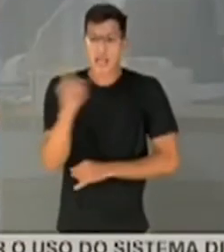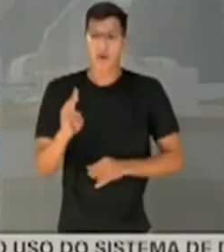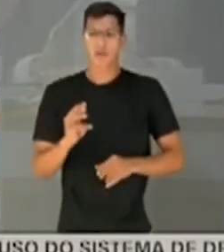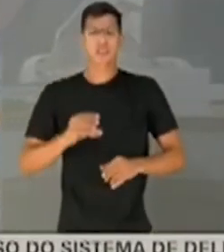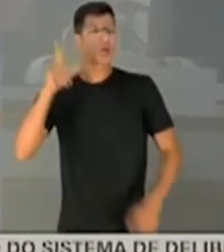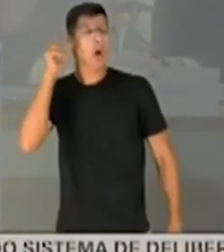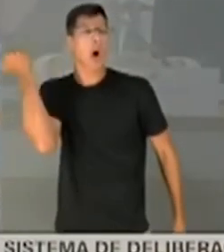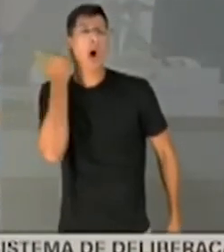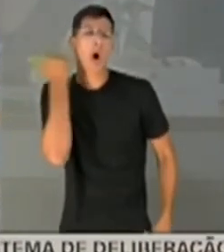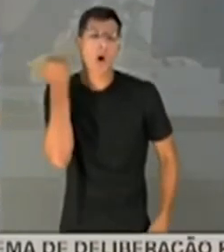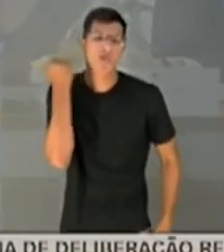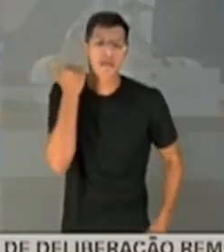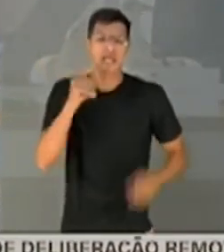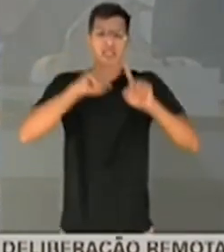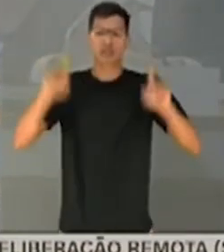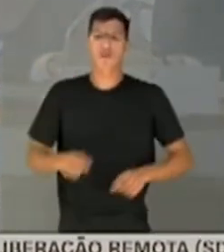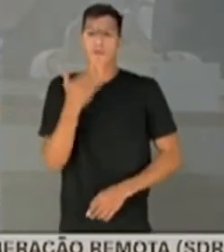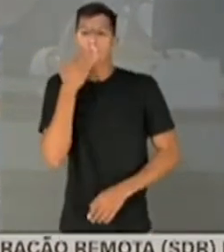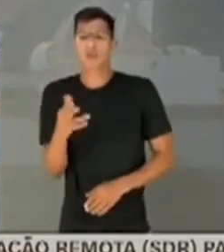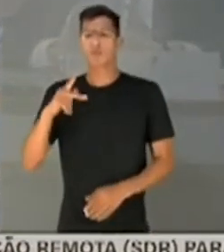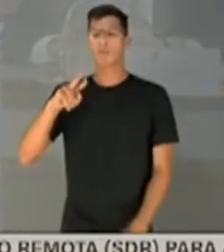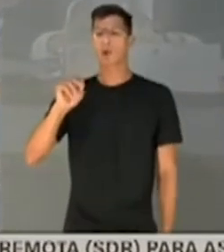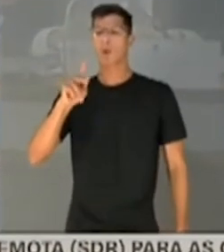ouvir historinha de servidor que pediu propina.